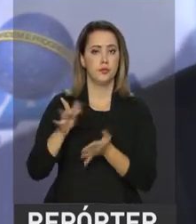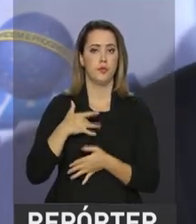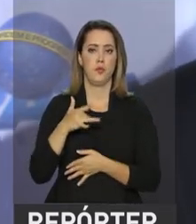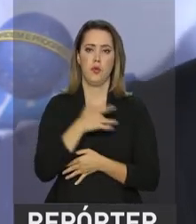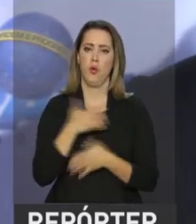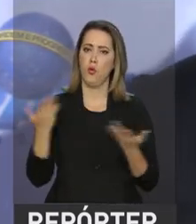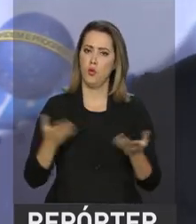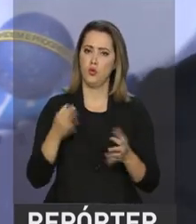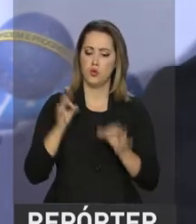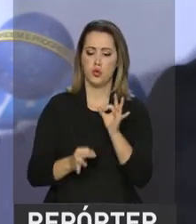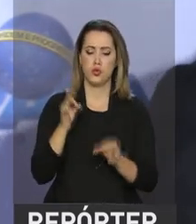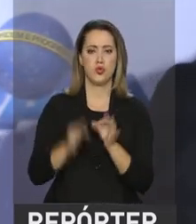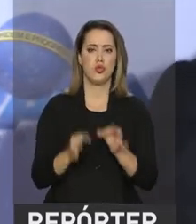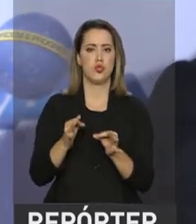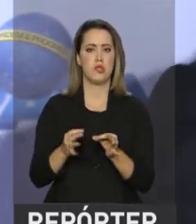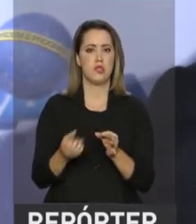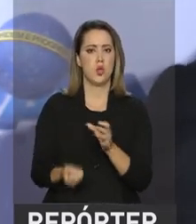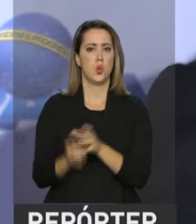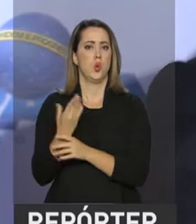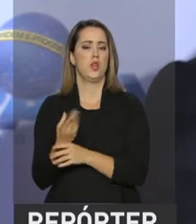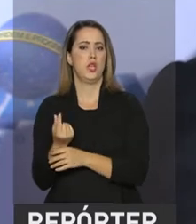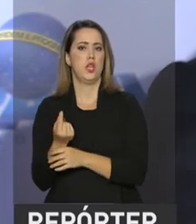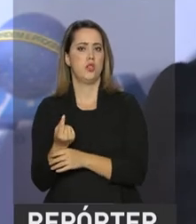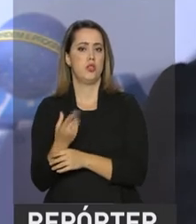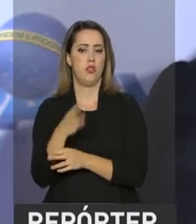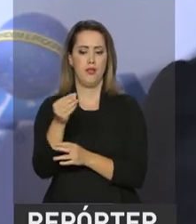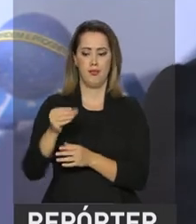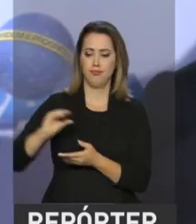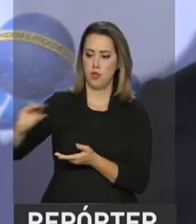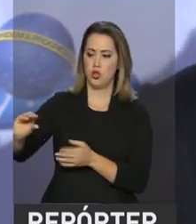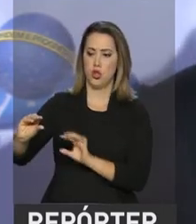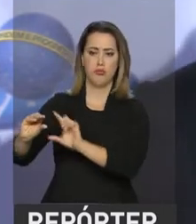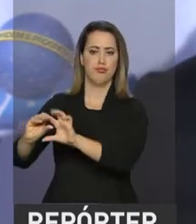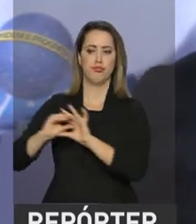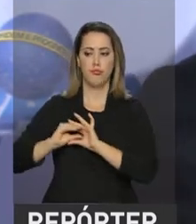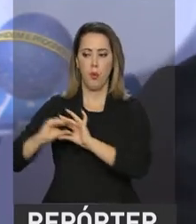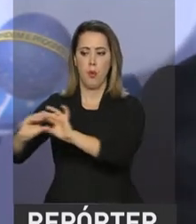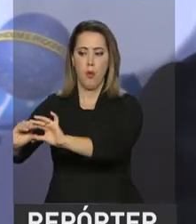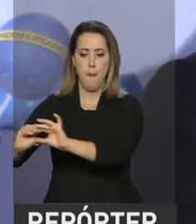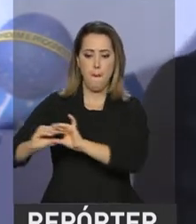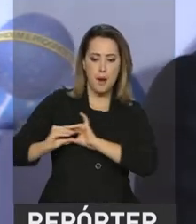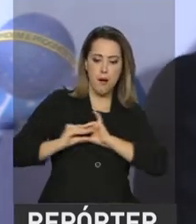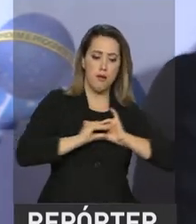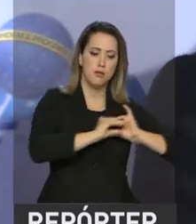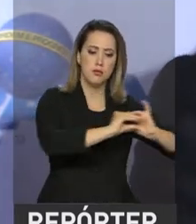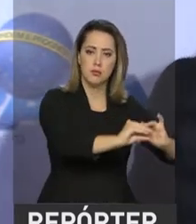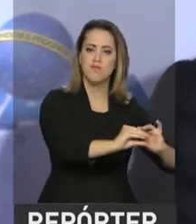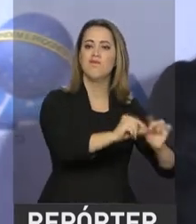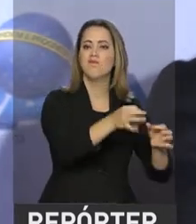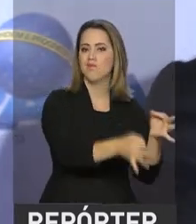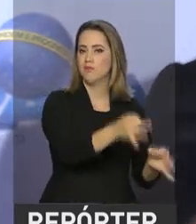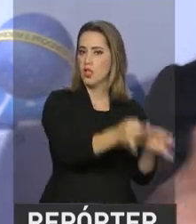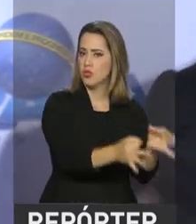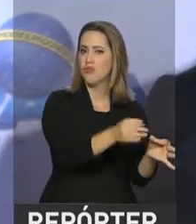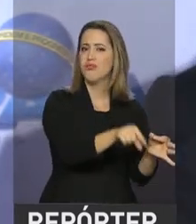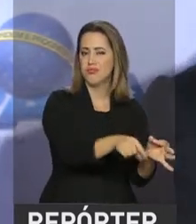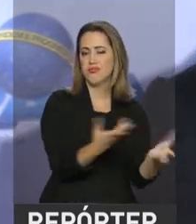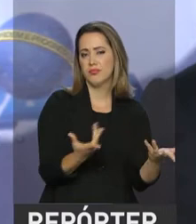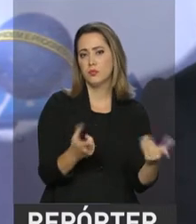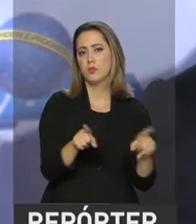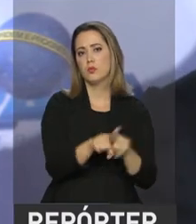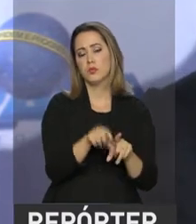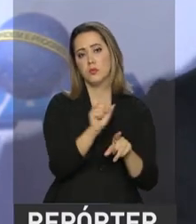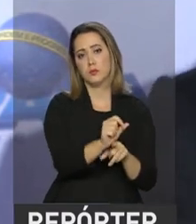sentença judicial não cria um dinheiro novo, ela desloca um dinheiro de uma ação programada de atenção básica, imunização, média e